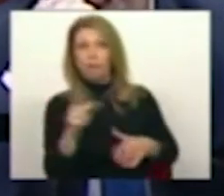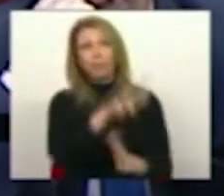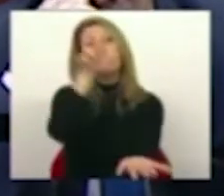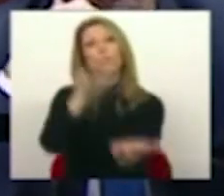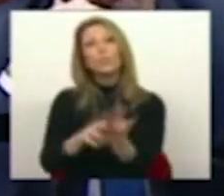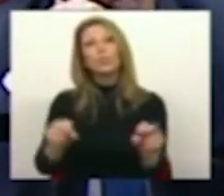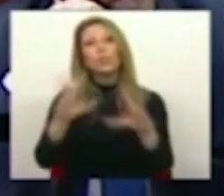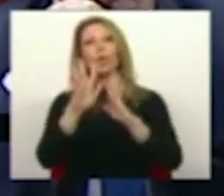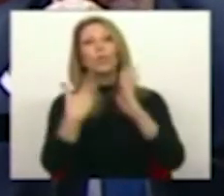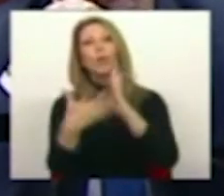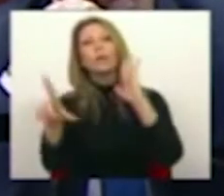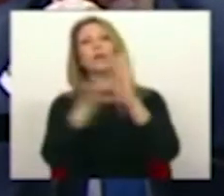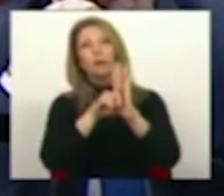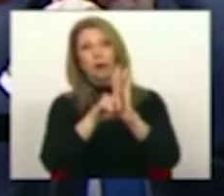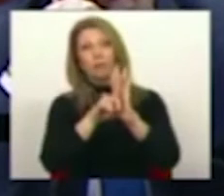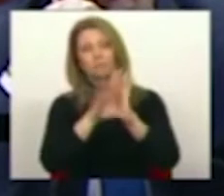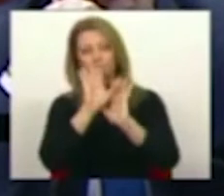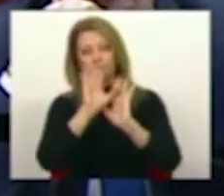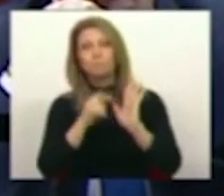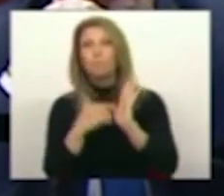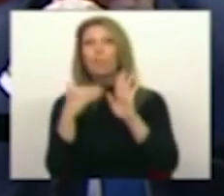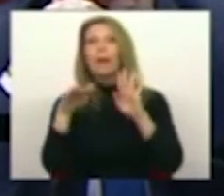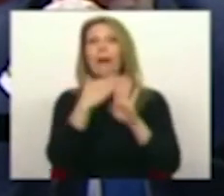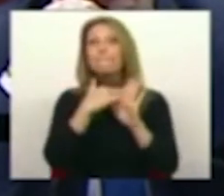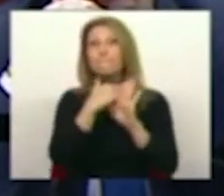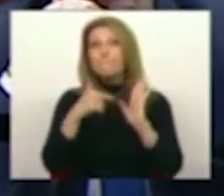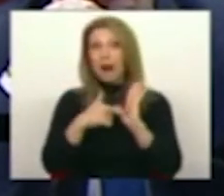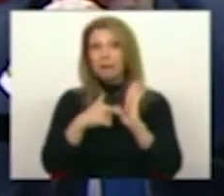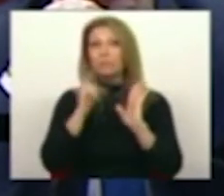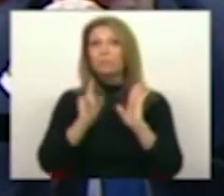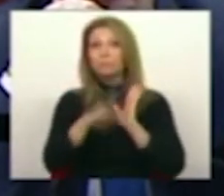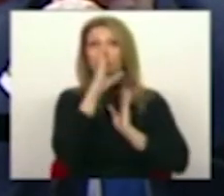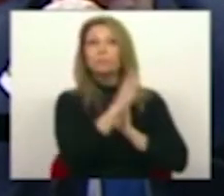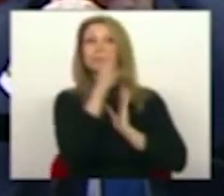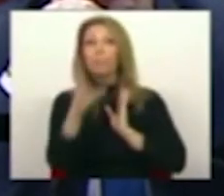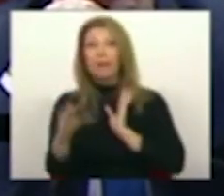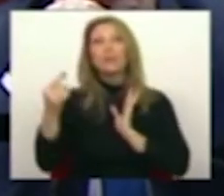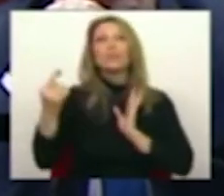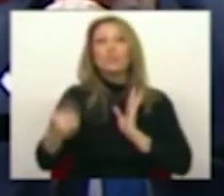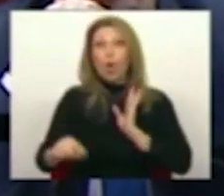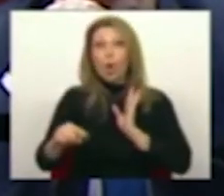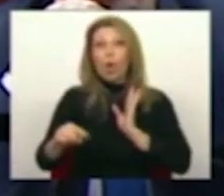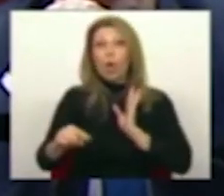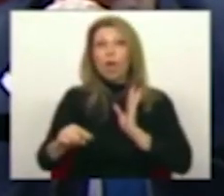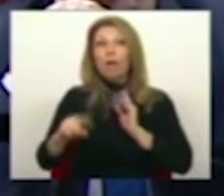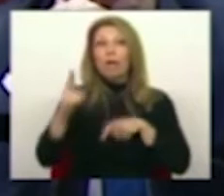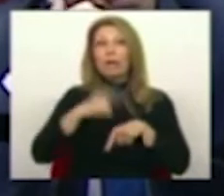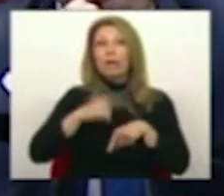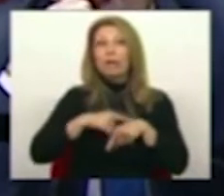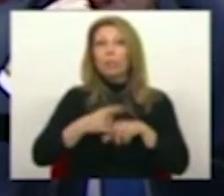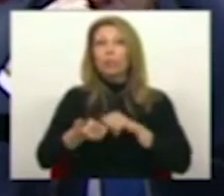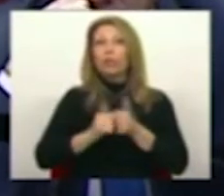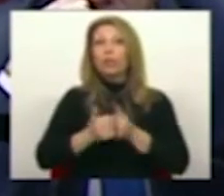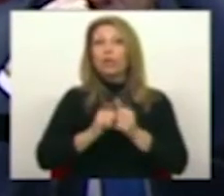novo quadro legal, parte do qual, aliás, só entrará em vigor na próxima época